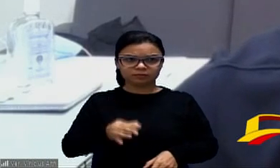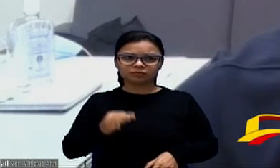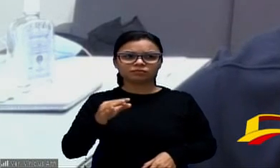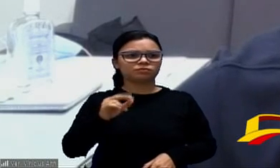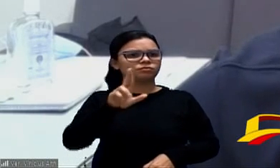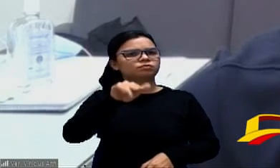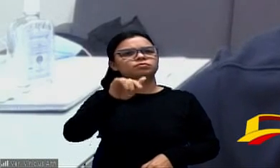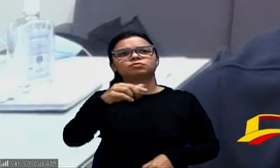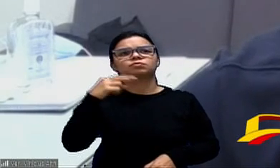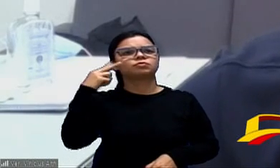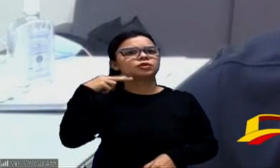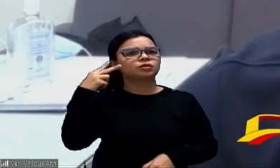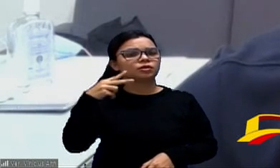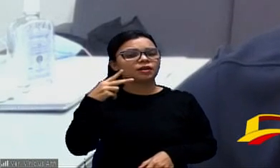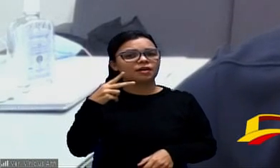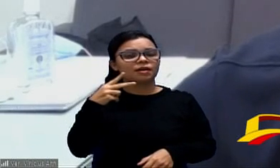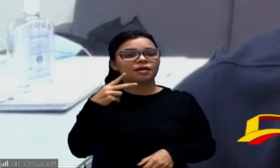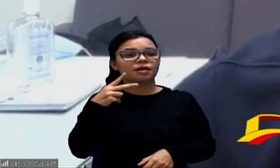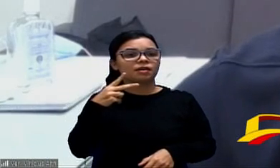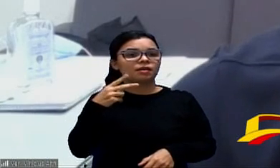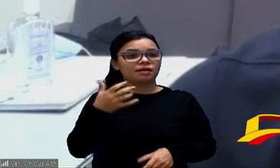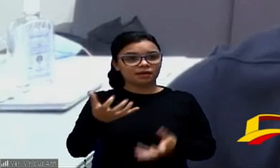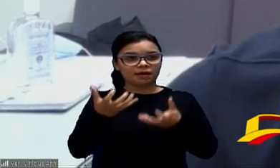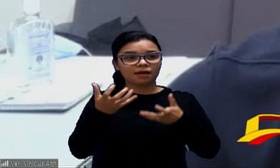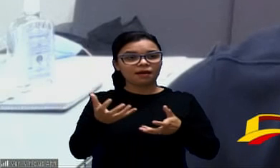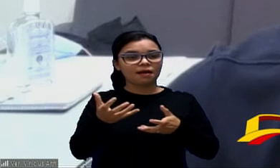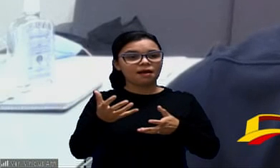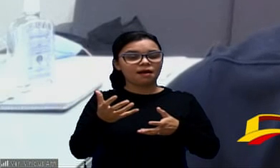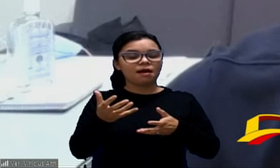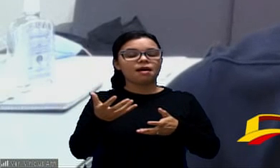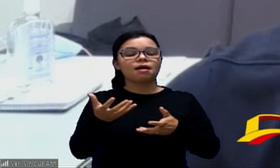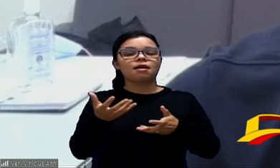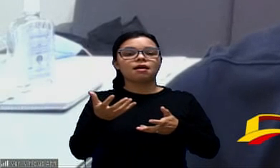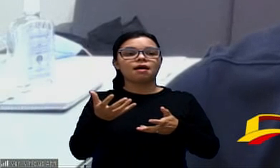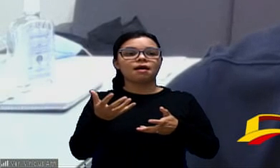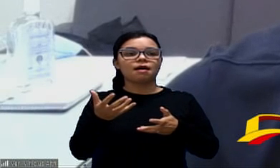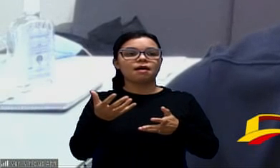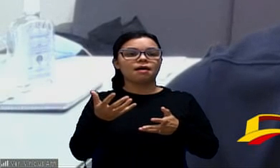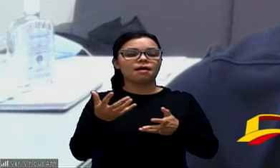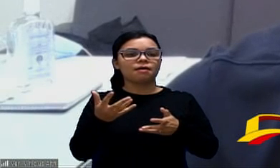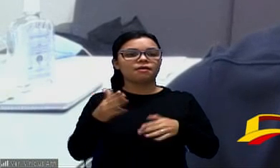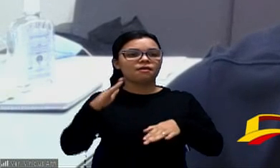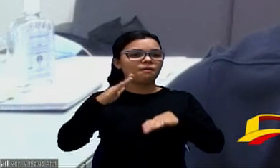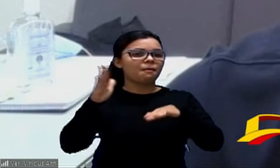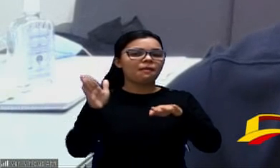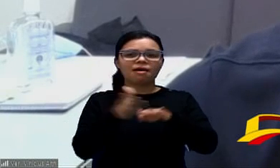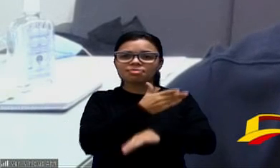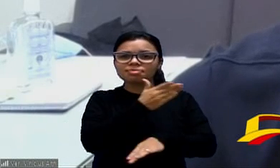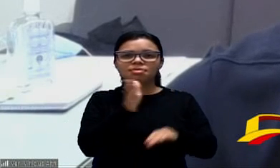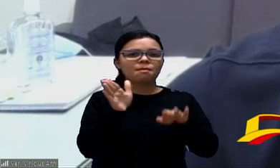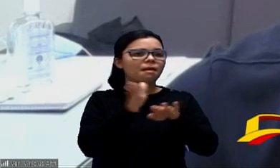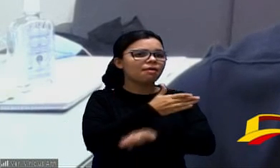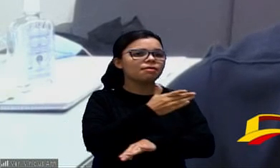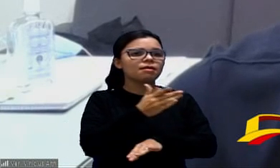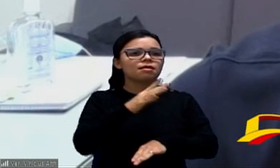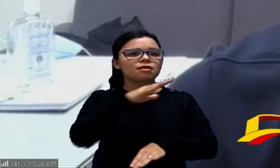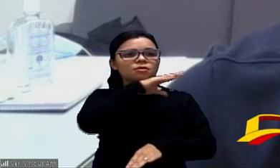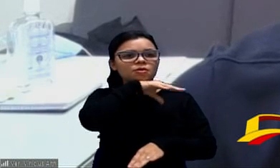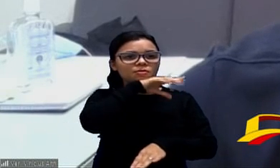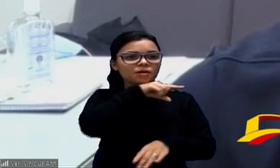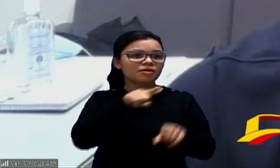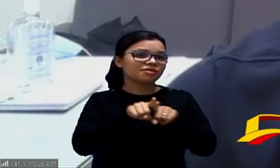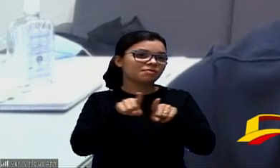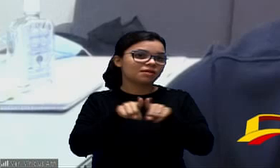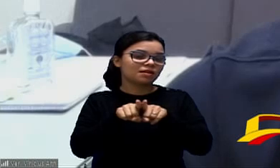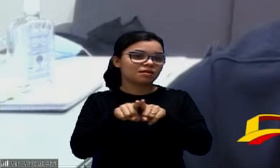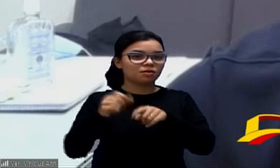ter um animal dentro de sua casa, todos cuidam muito bem. Agora, o que não pode é a gente ter essa hipocrisia, ao mesmo tempo estar comprando bolsa de couro,